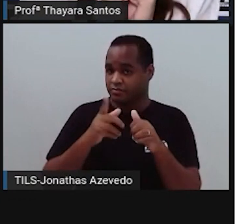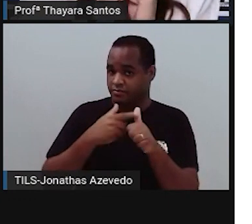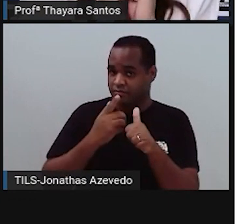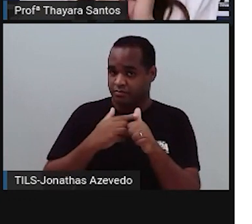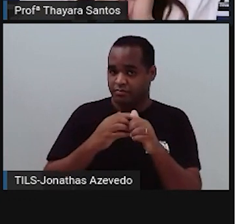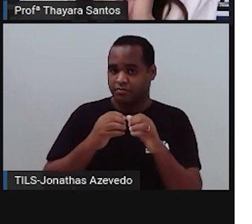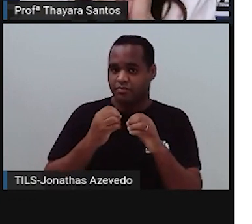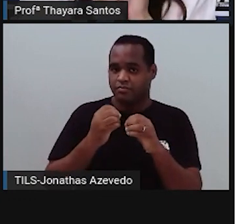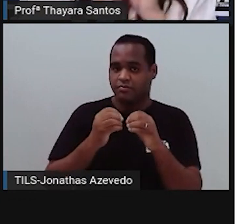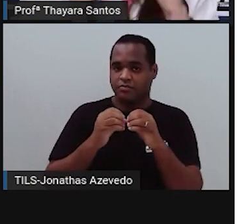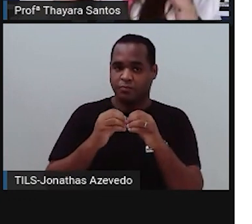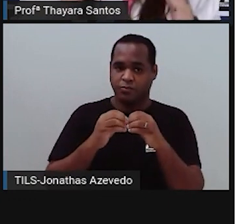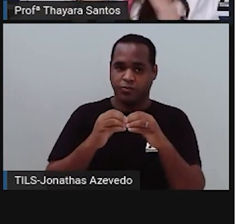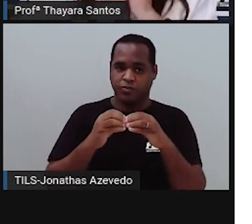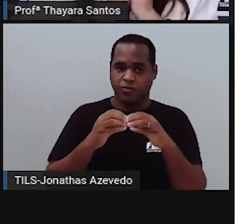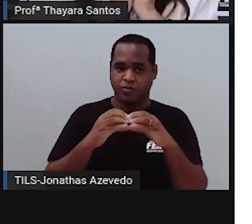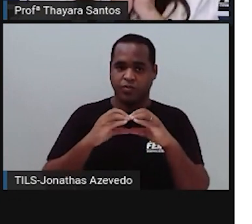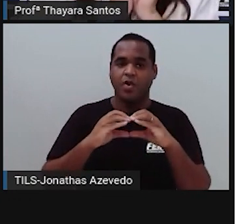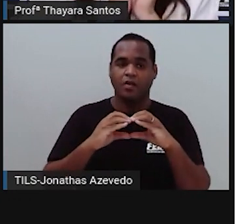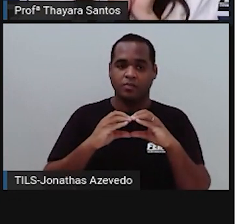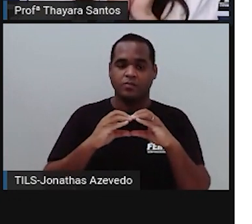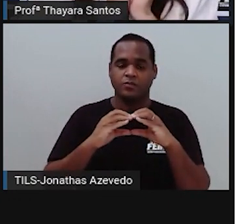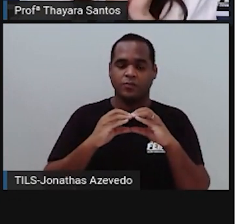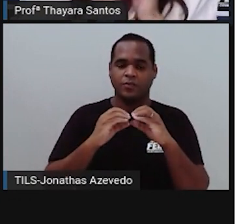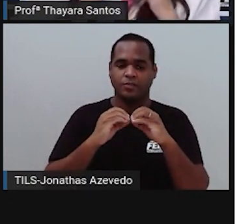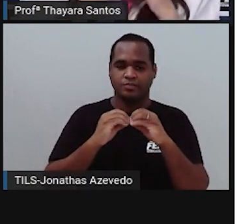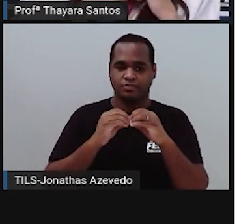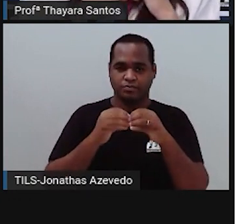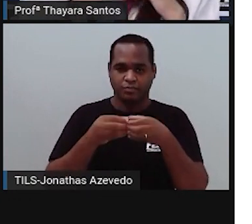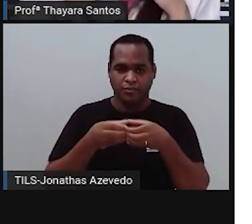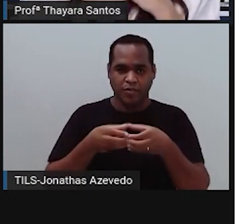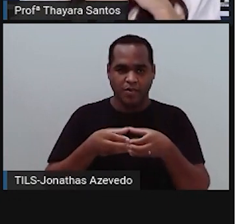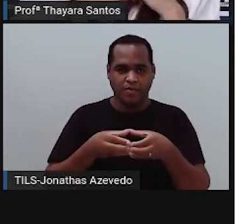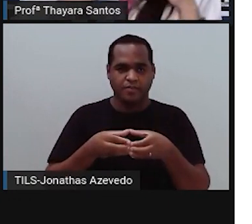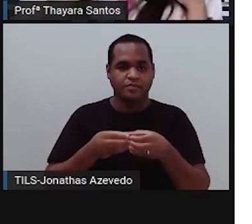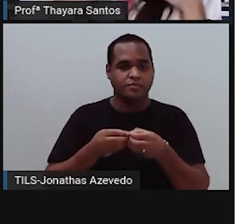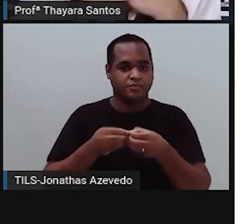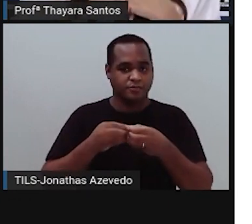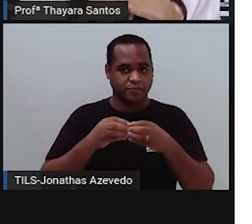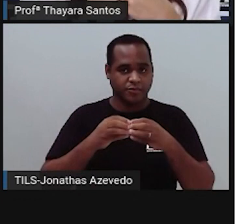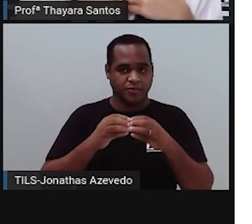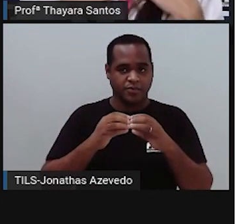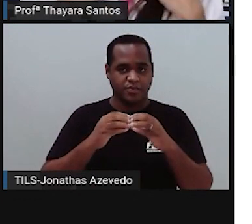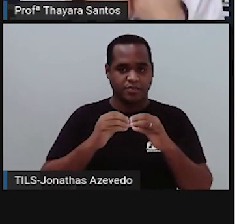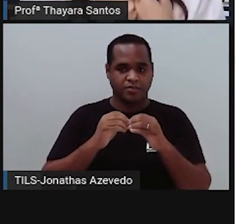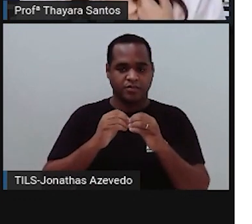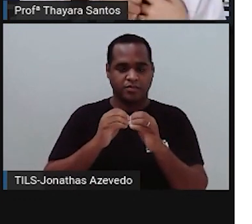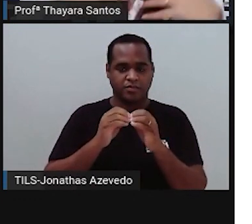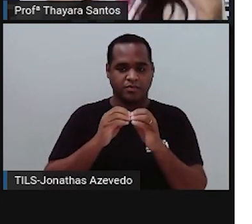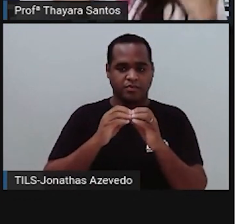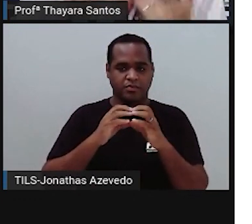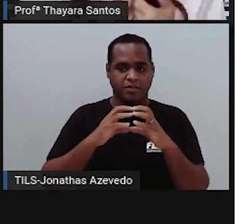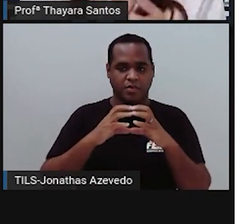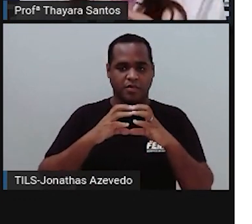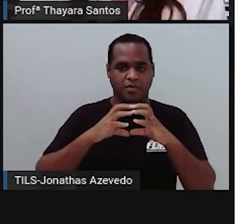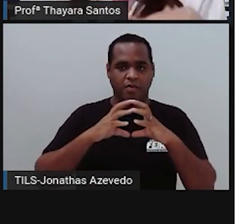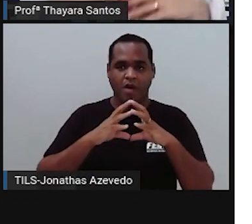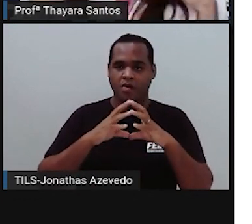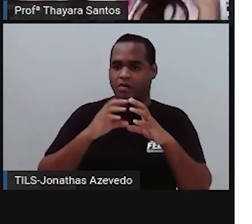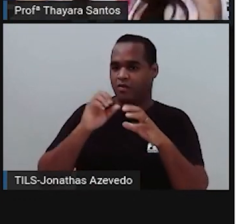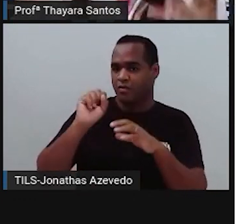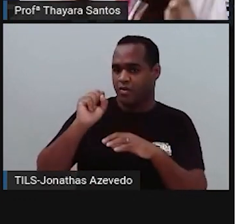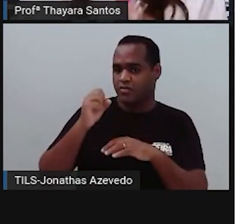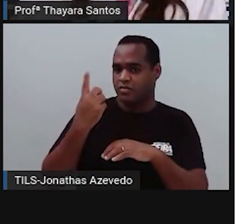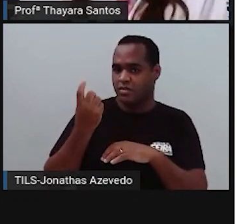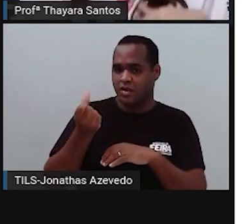2 blastômeros, são 2 células que continuam ali grudadinhas. Depois, essas 2 vão virar 4, que vão virar 8, que vão virar 16, que vão